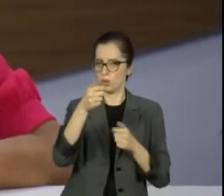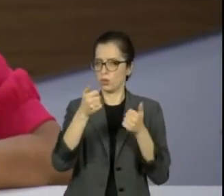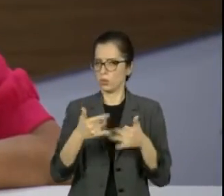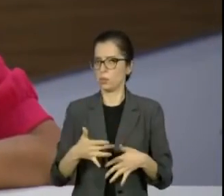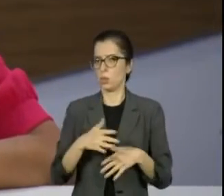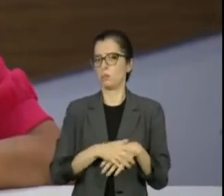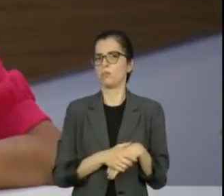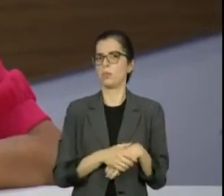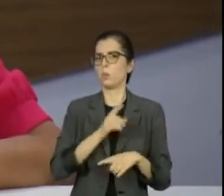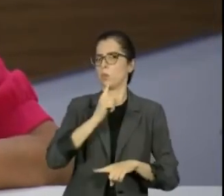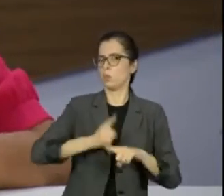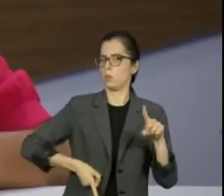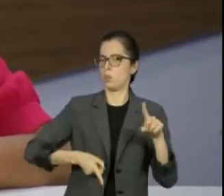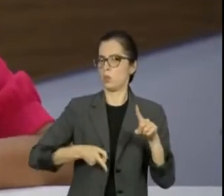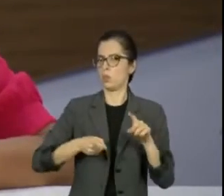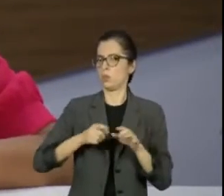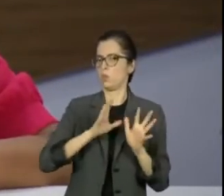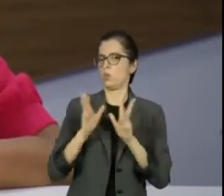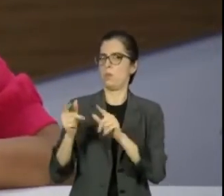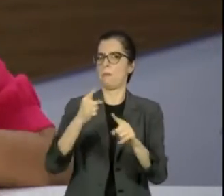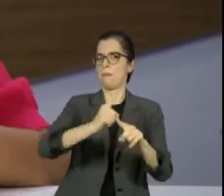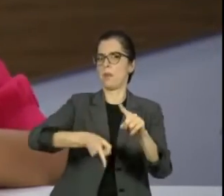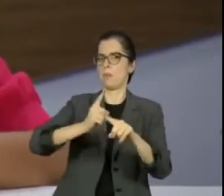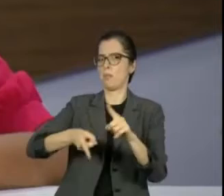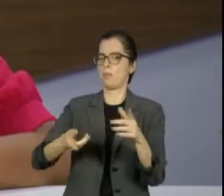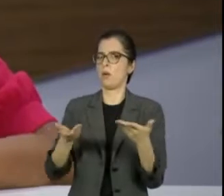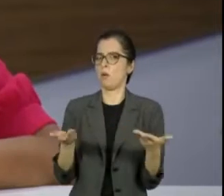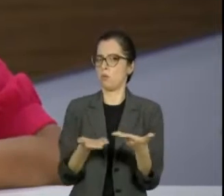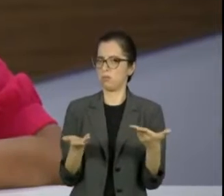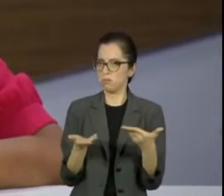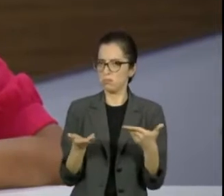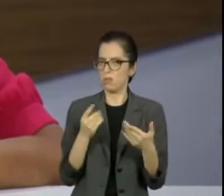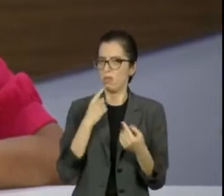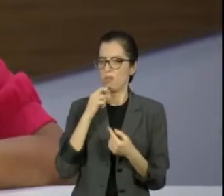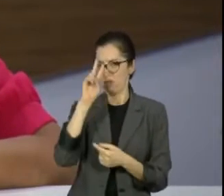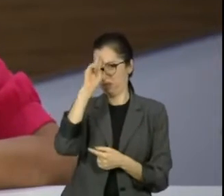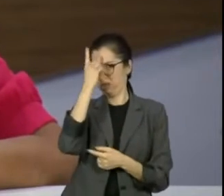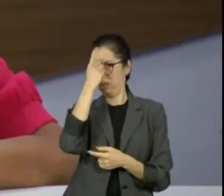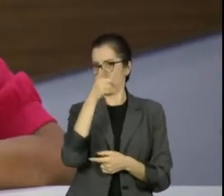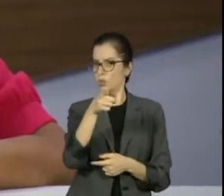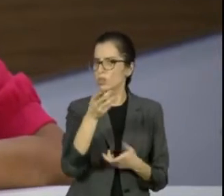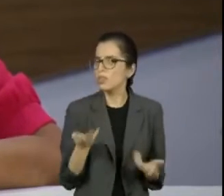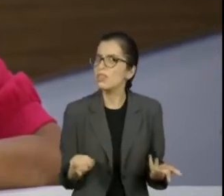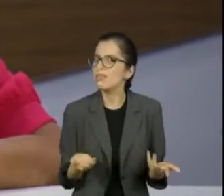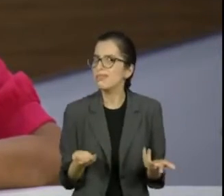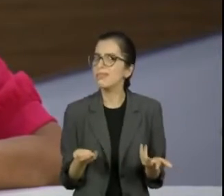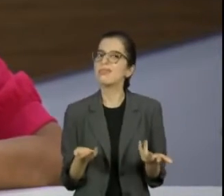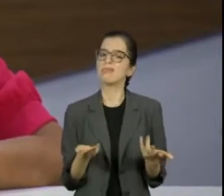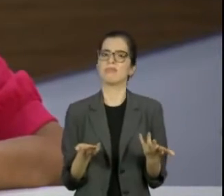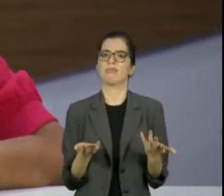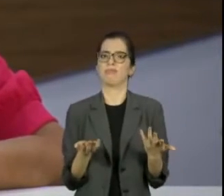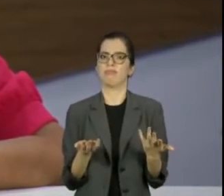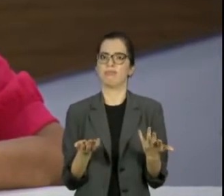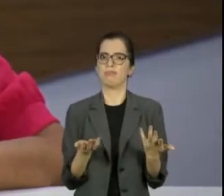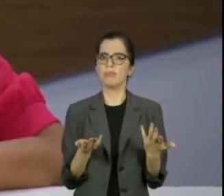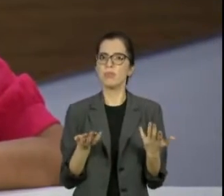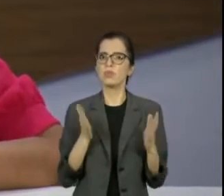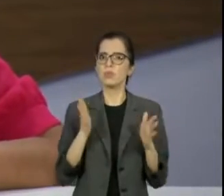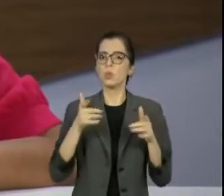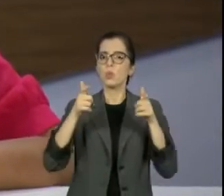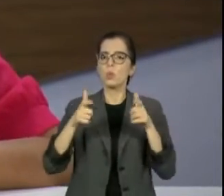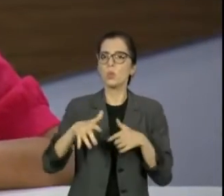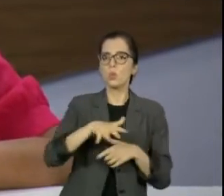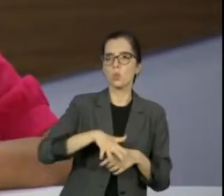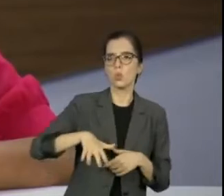tudo. A gente está vivendo uma controvérsia recentemente em relação a um mural que foi feito no Cura por uma